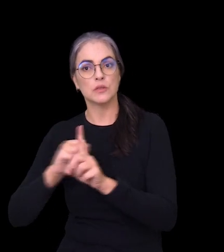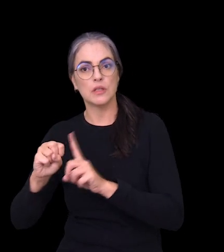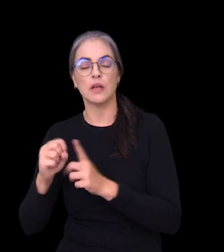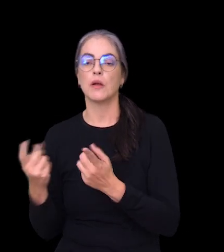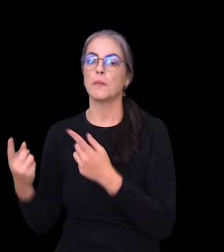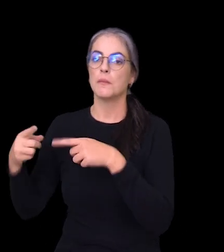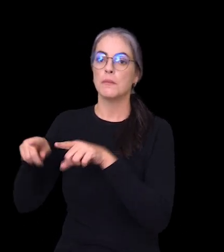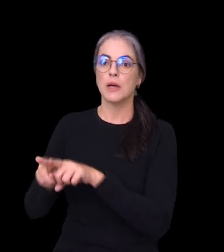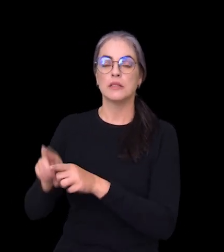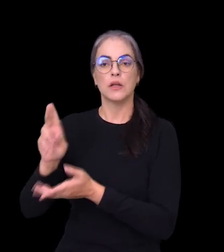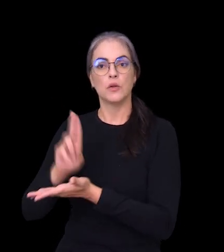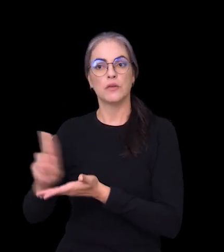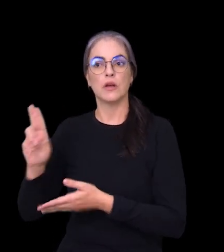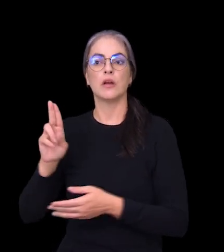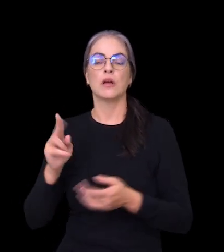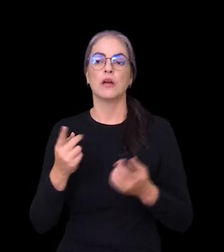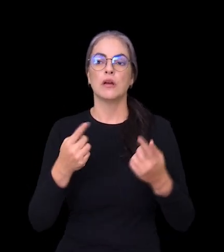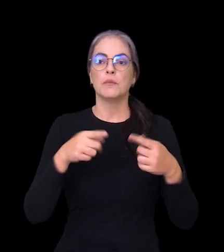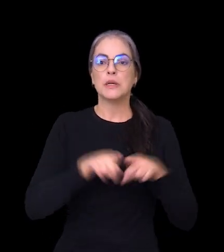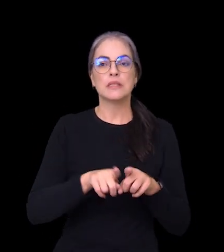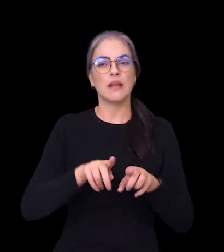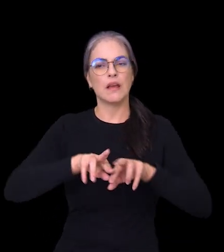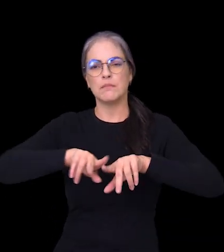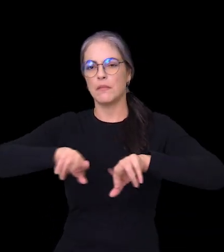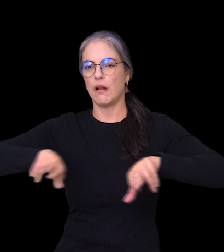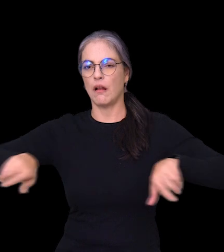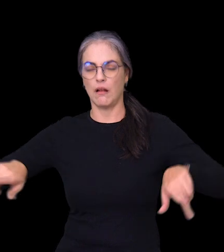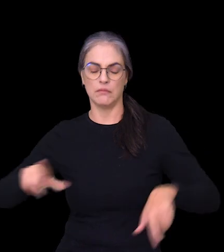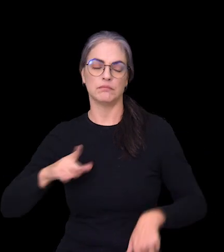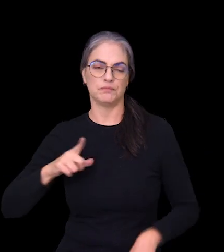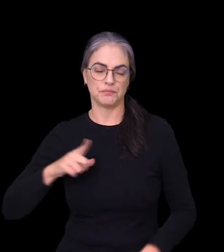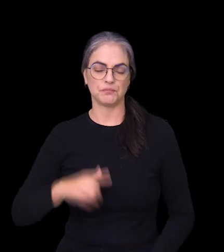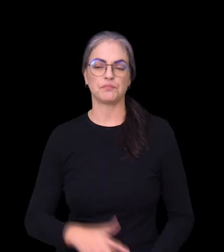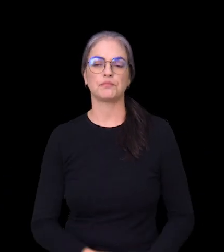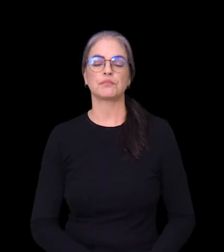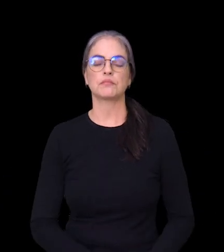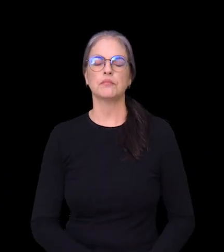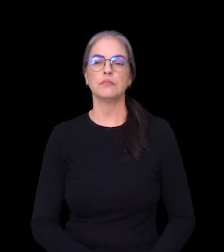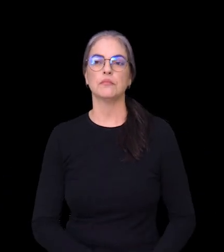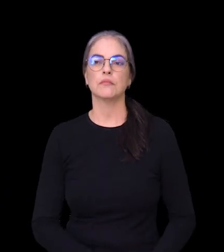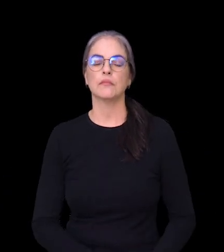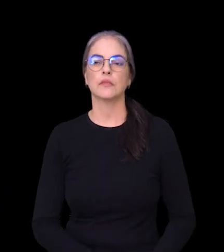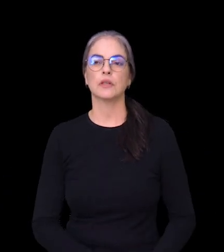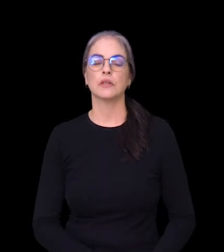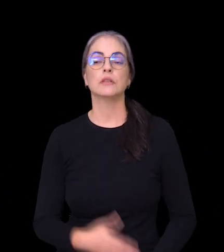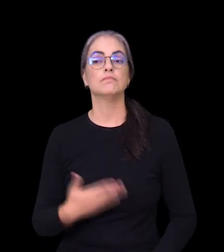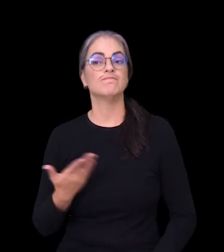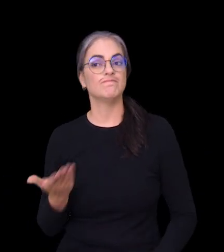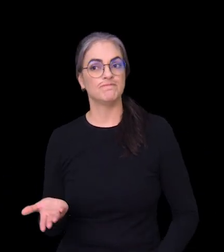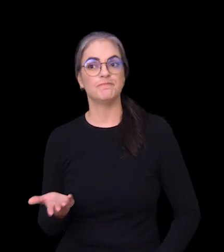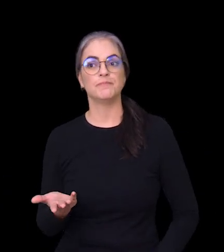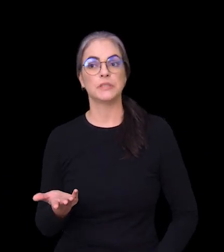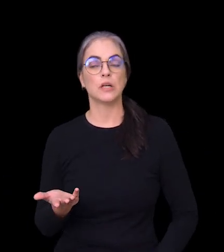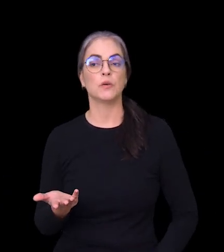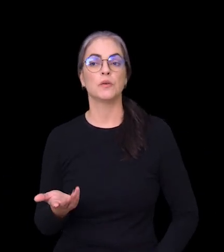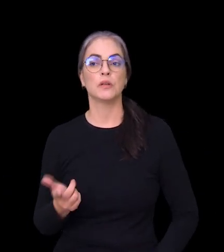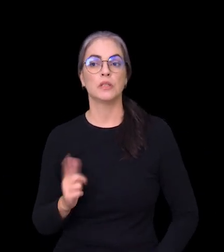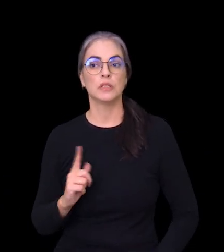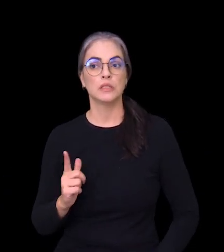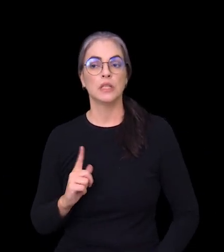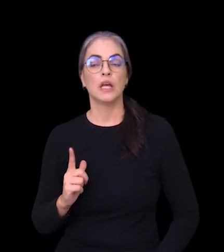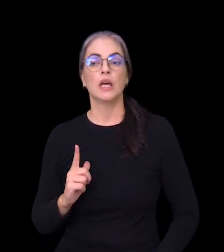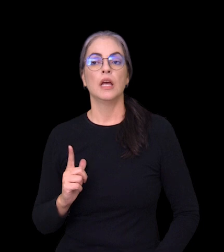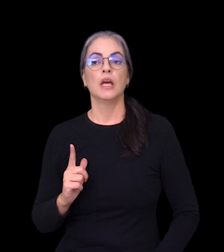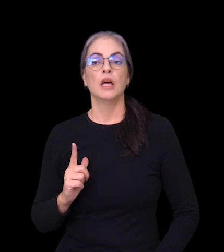o UNFPA, o Fundo de População, trabalha com vários parceiros. E aí, tanto com trabalhar